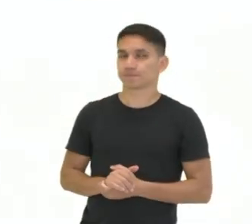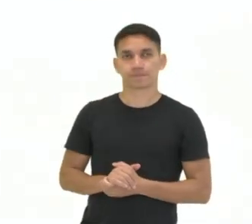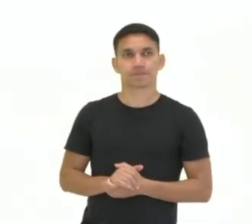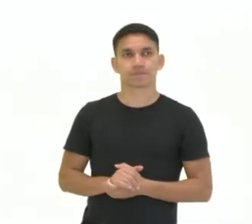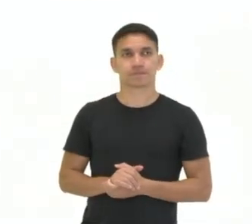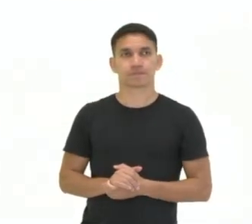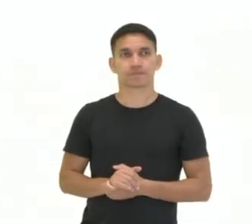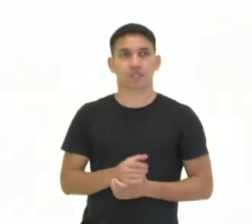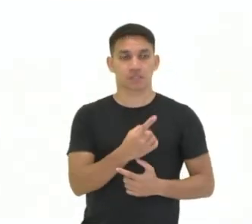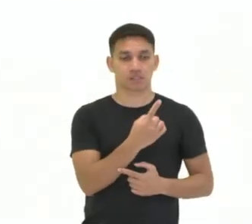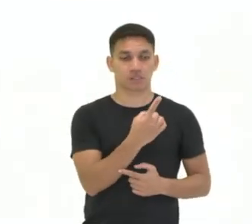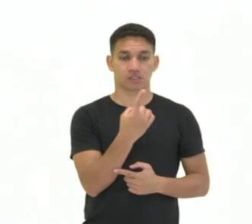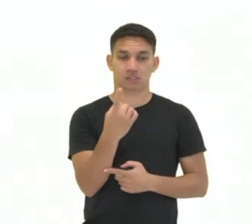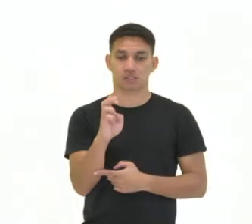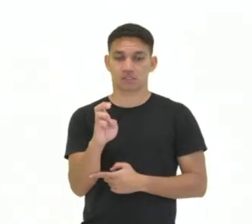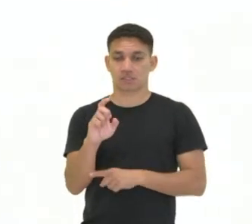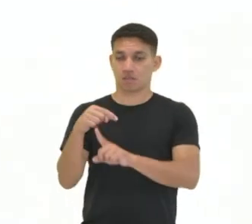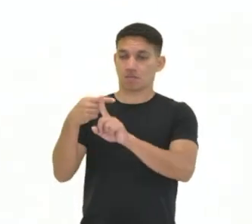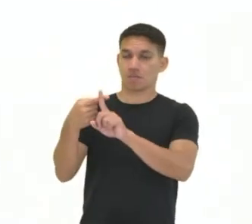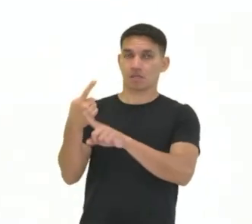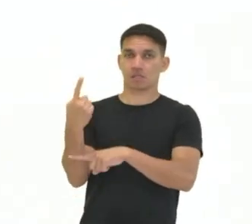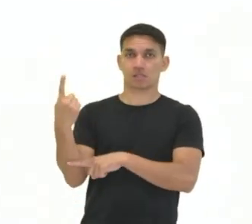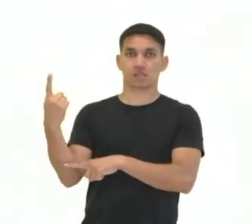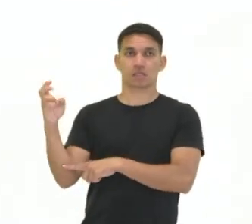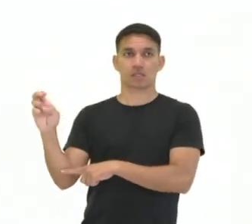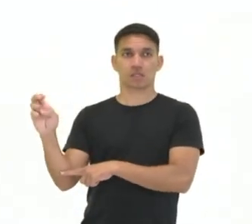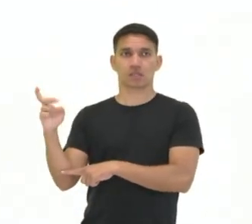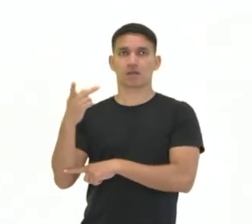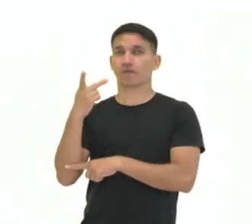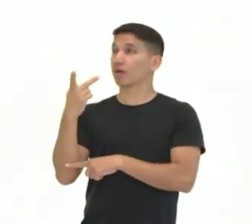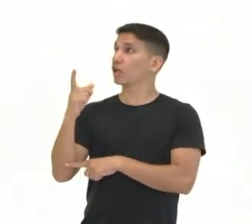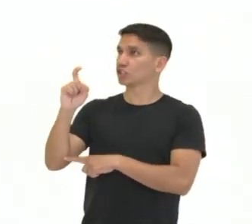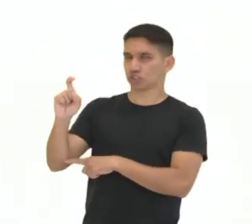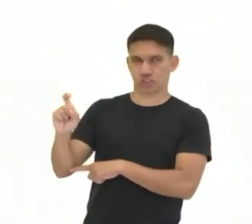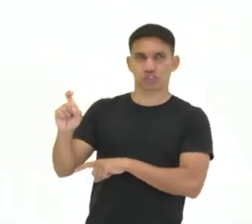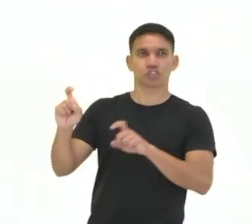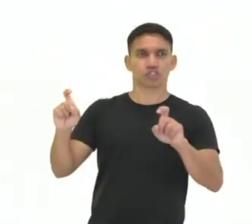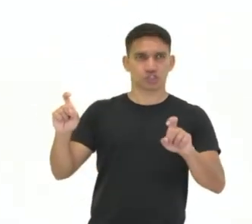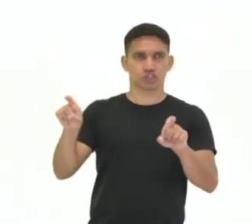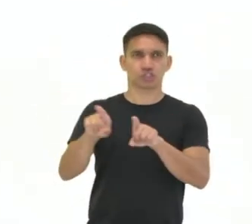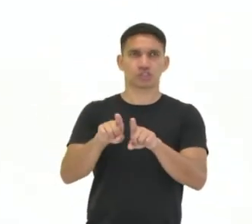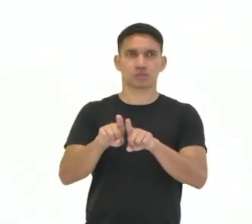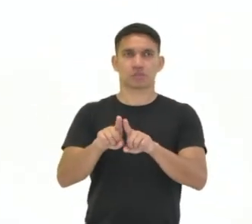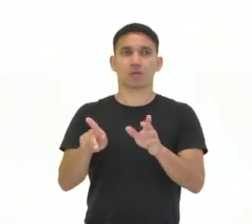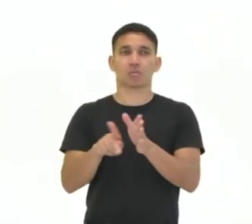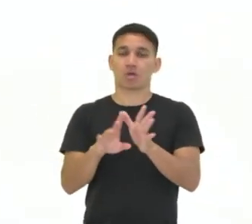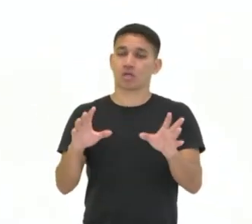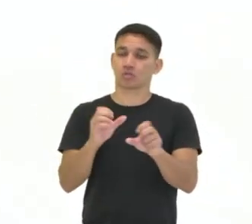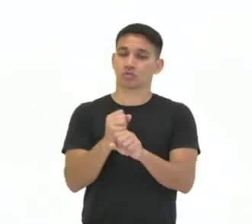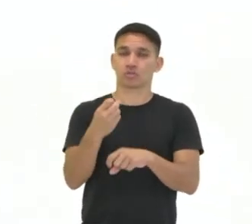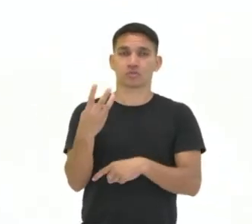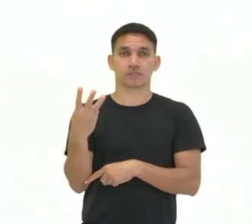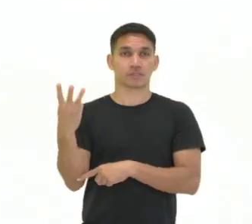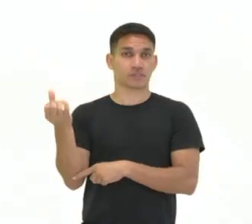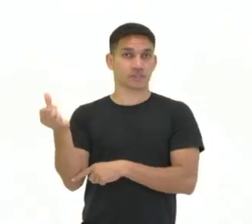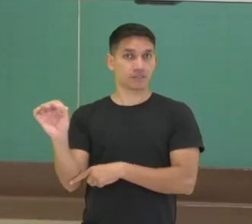115 mais 115. Esse aqui eu chamei de x e aquele lá de x também. E a soma é 360.